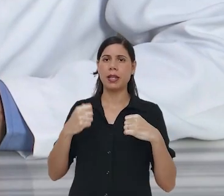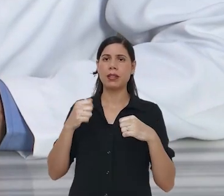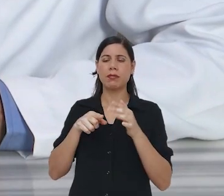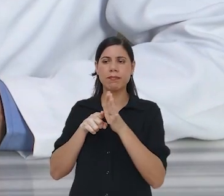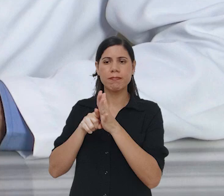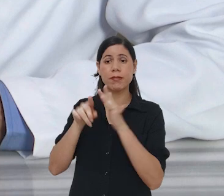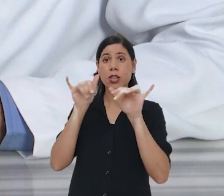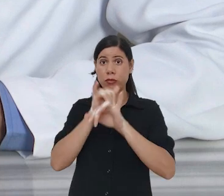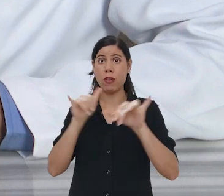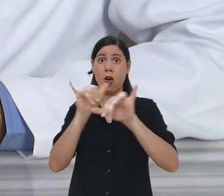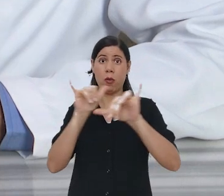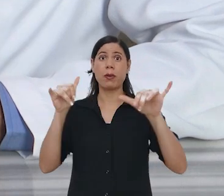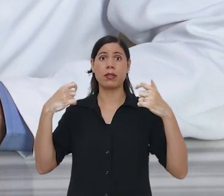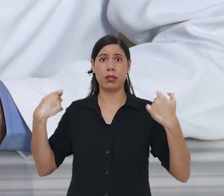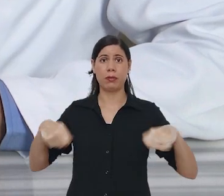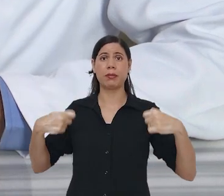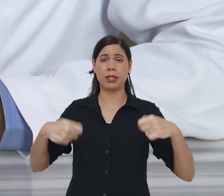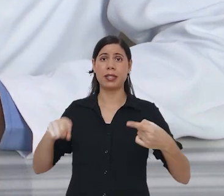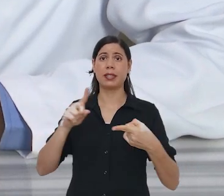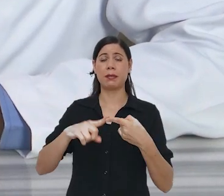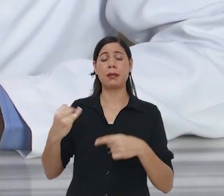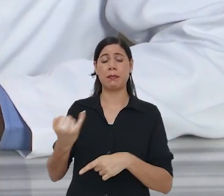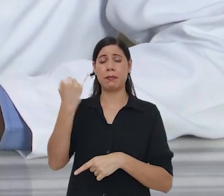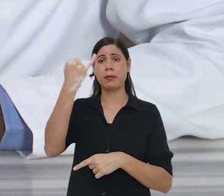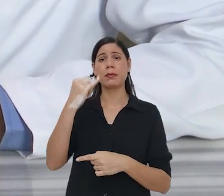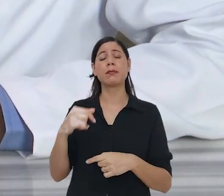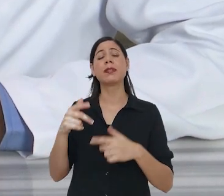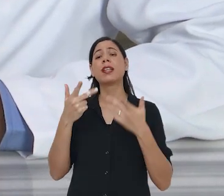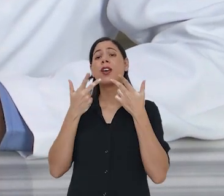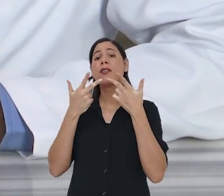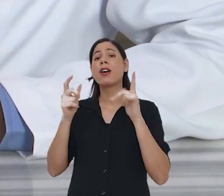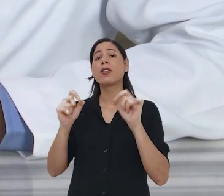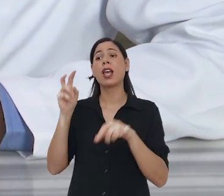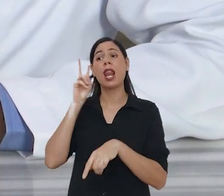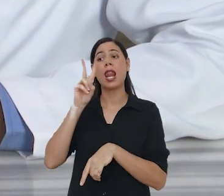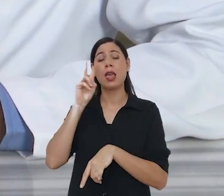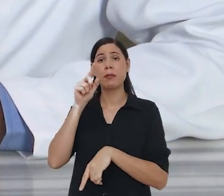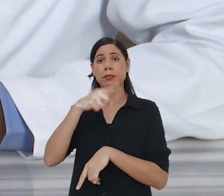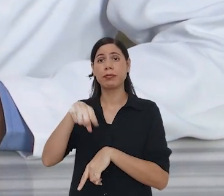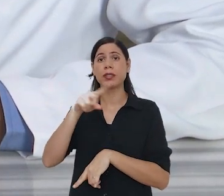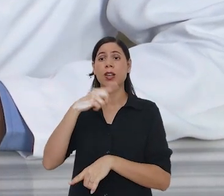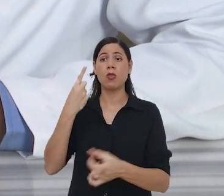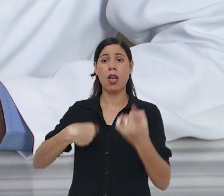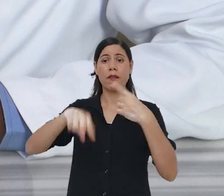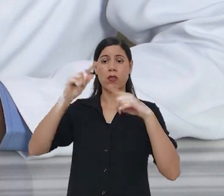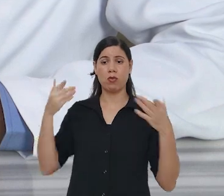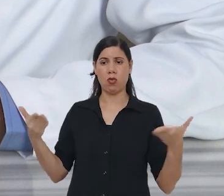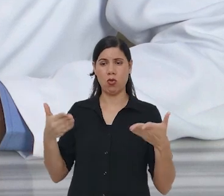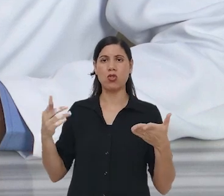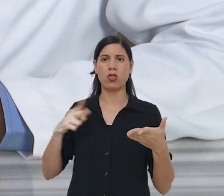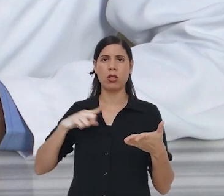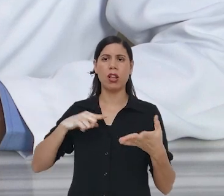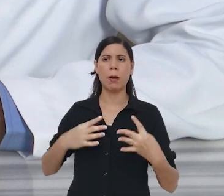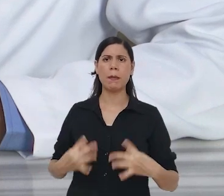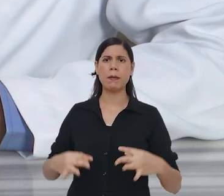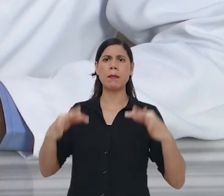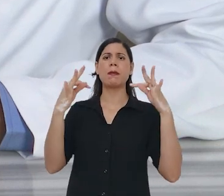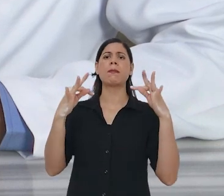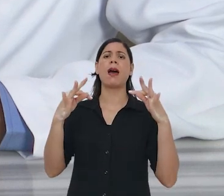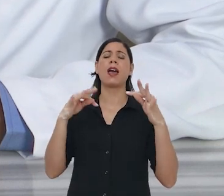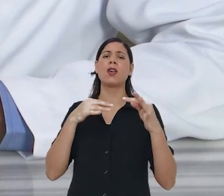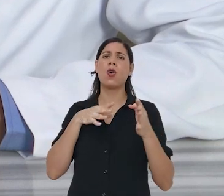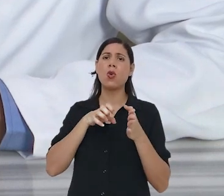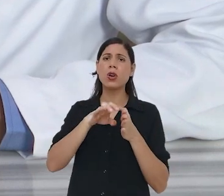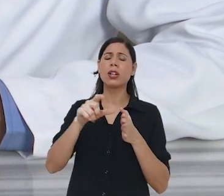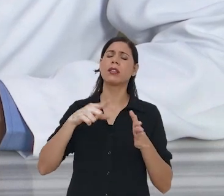tecla principal, né? A informação para isso é o mais importante. E o que eu sempre gosto de lembrar é o seguinte: graças às evoluções que temos tido,